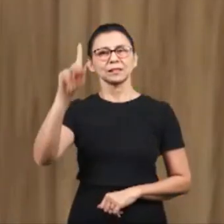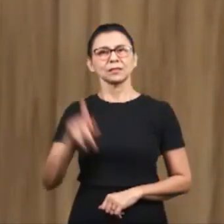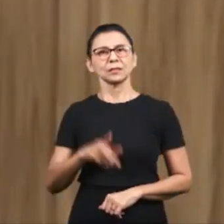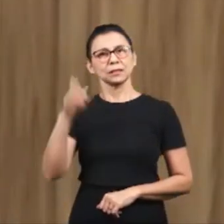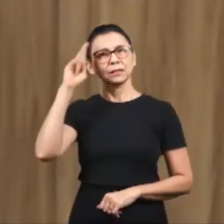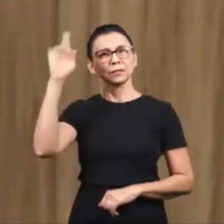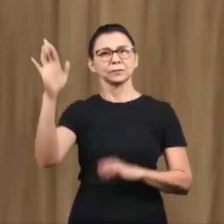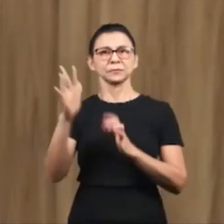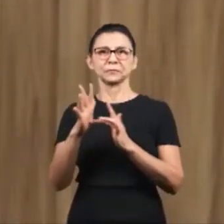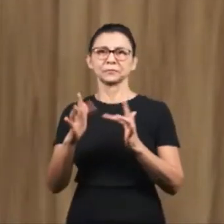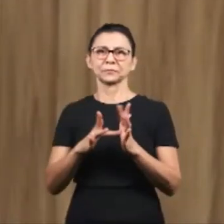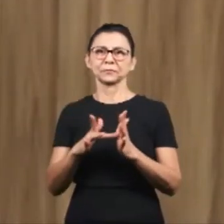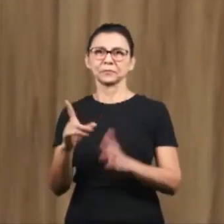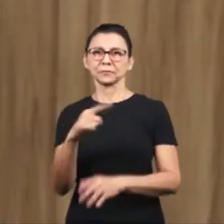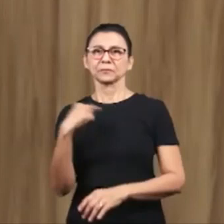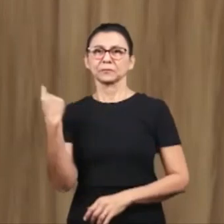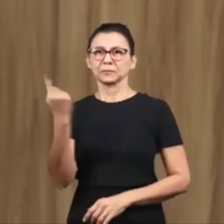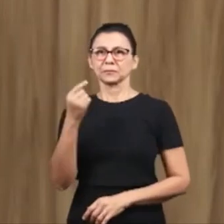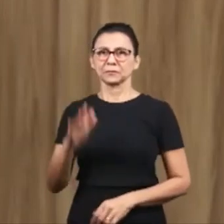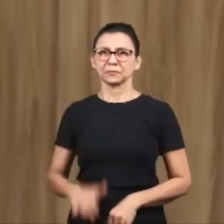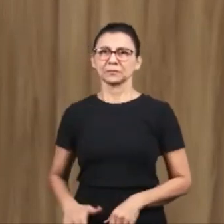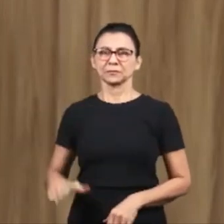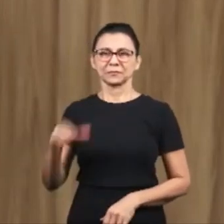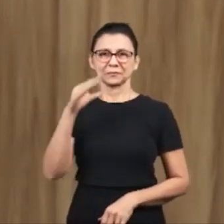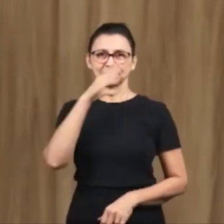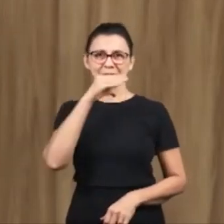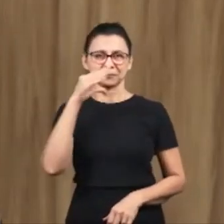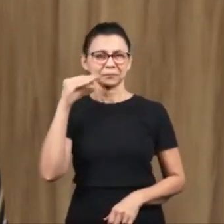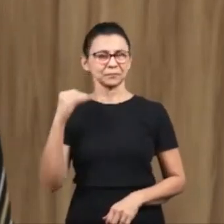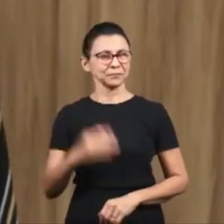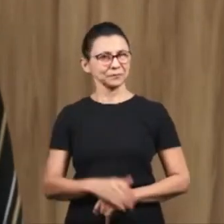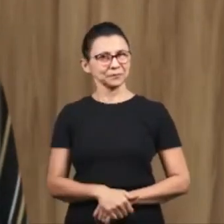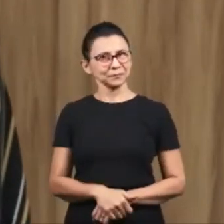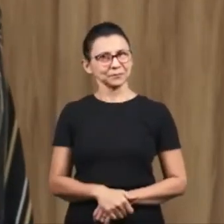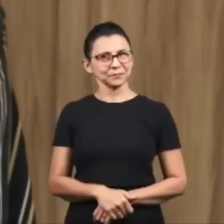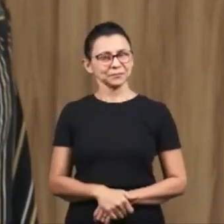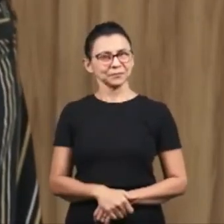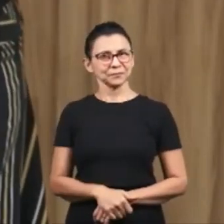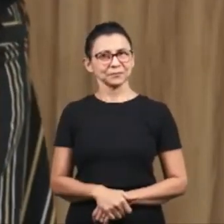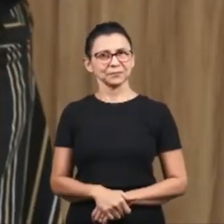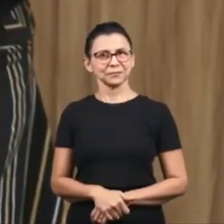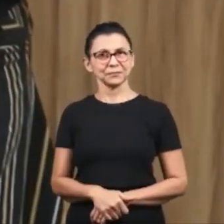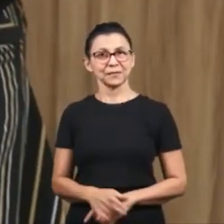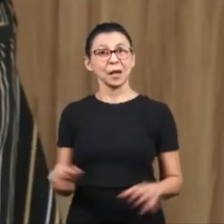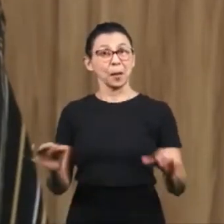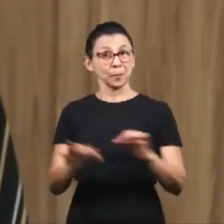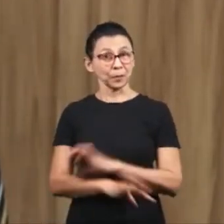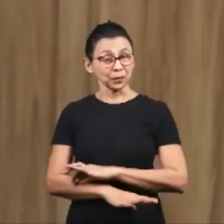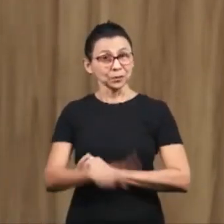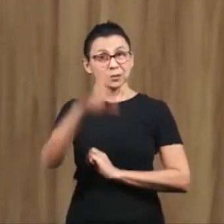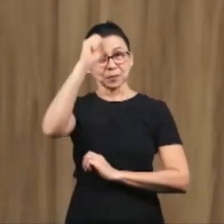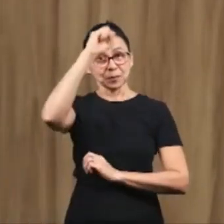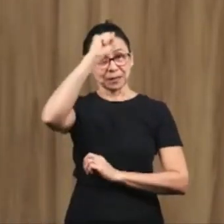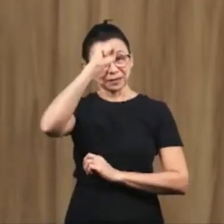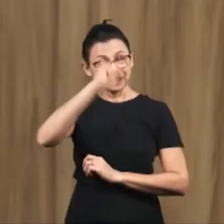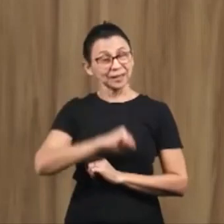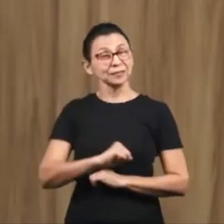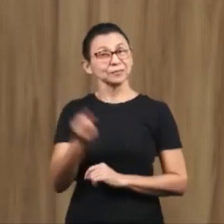A paz do Senhor Jesus a todas as crianças, intermediários e adolescentes. Prontos para mais uma